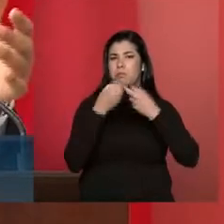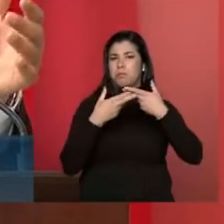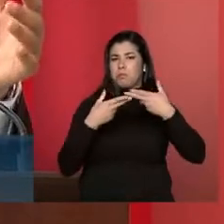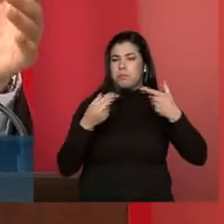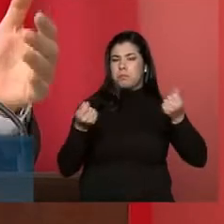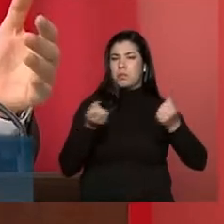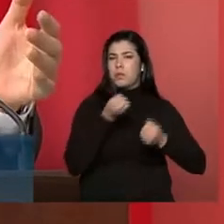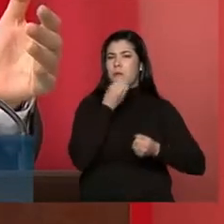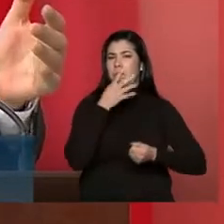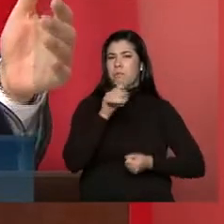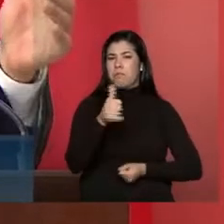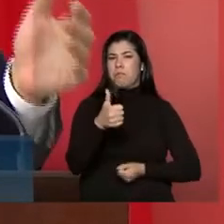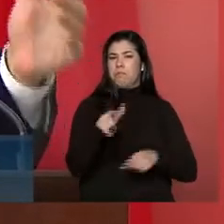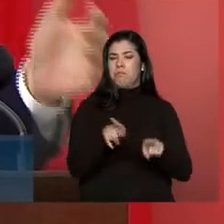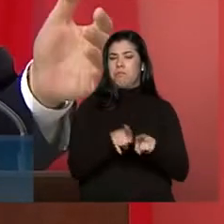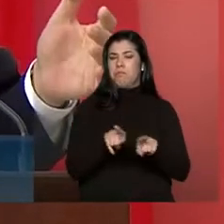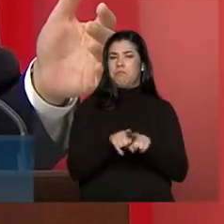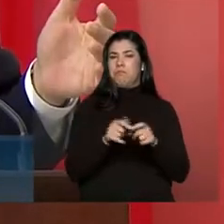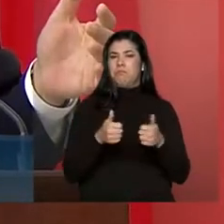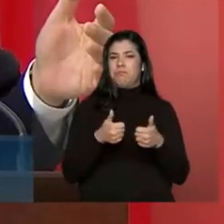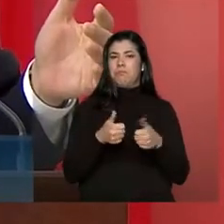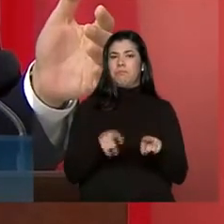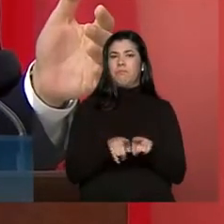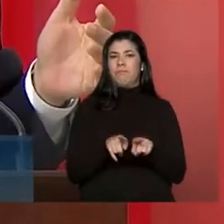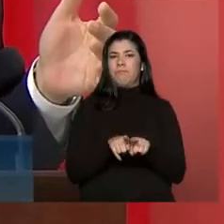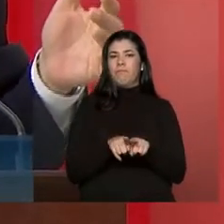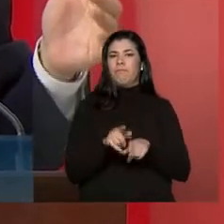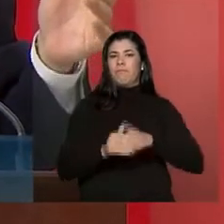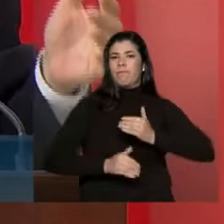um consenso sobre